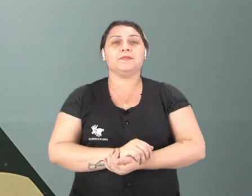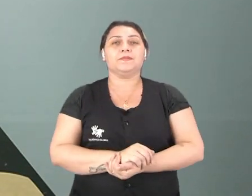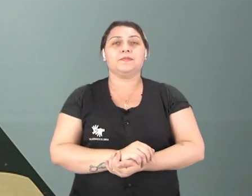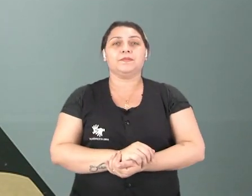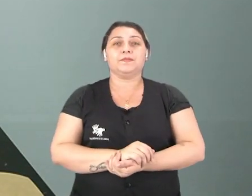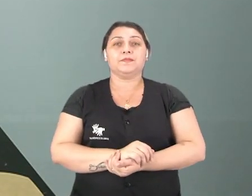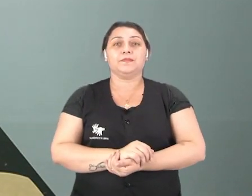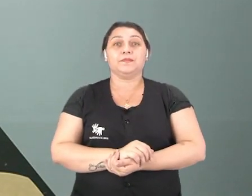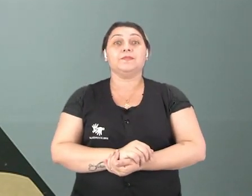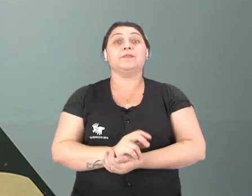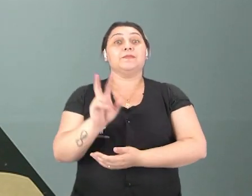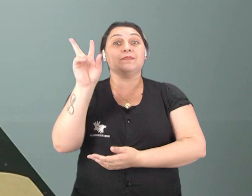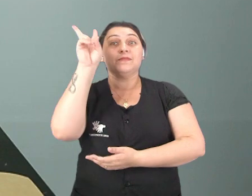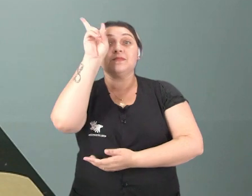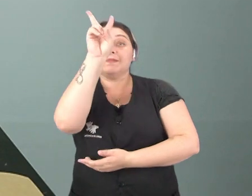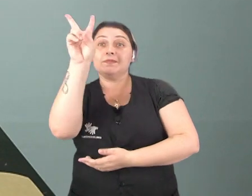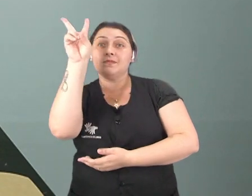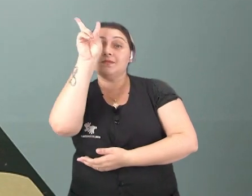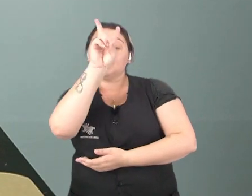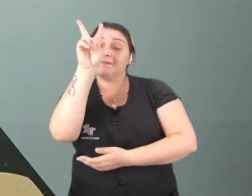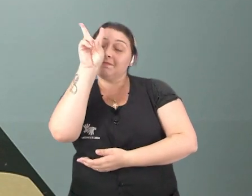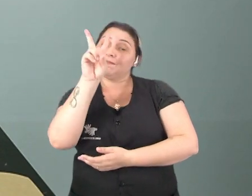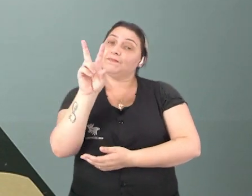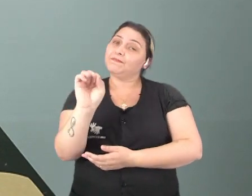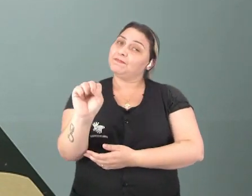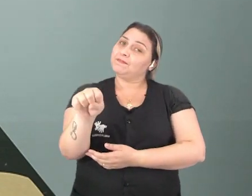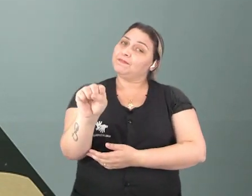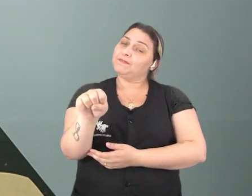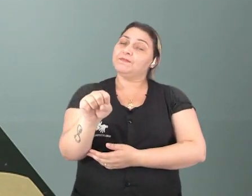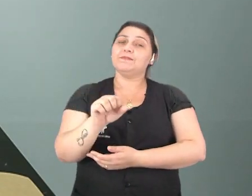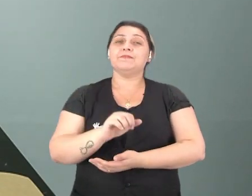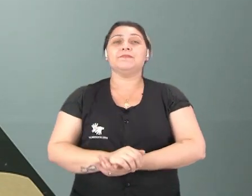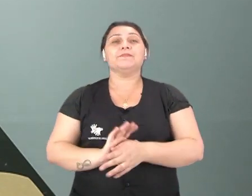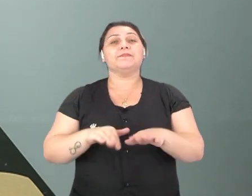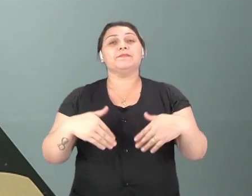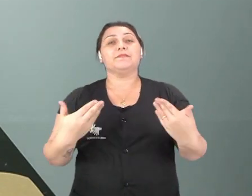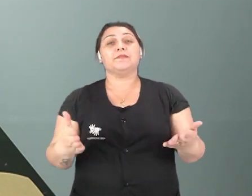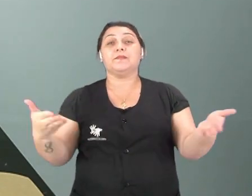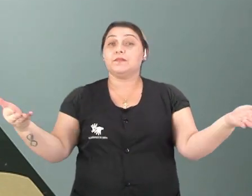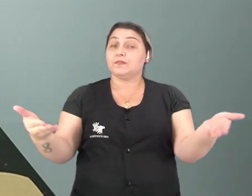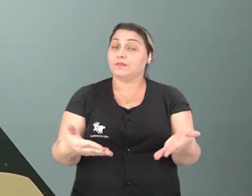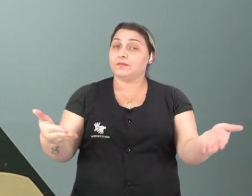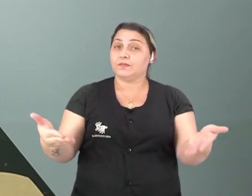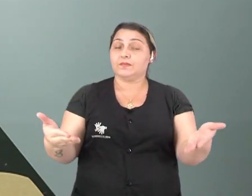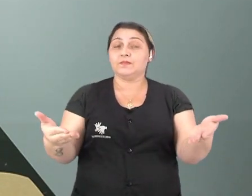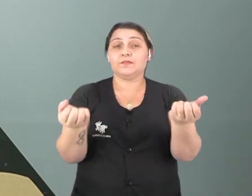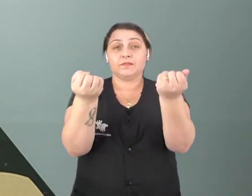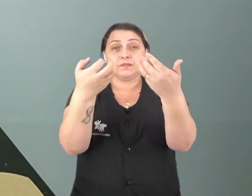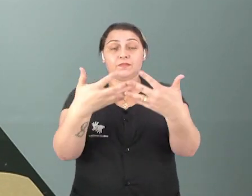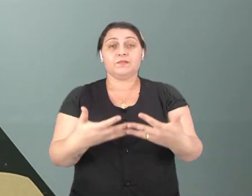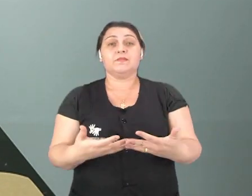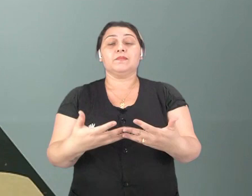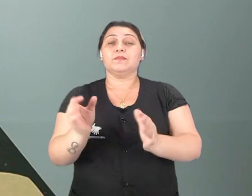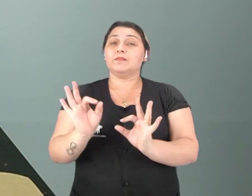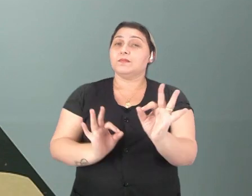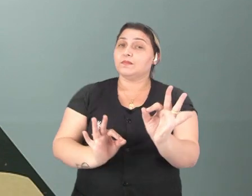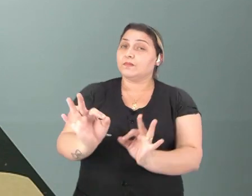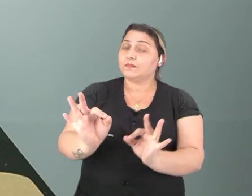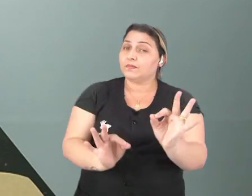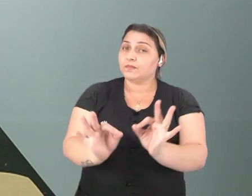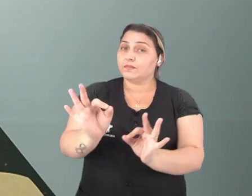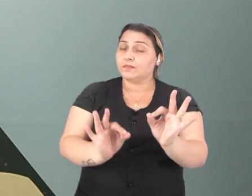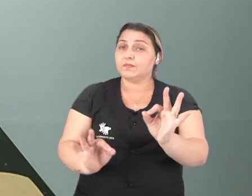que lá vem a história, isso mesmo. Então, hoje nós vamos falar de